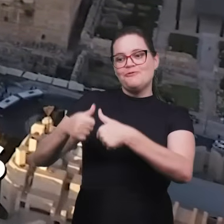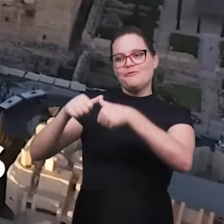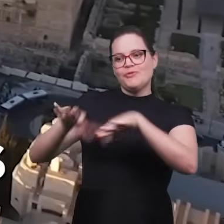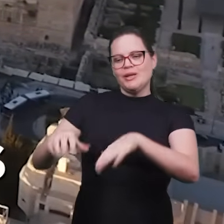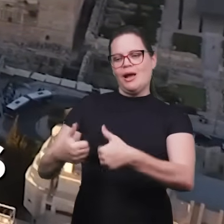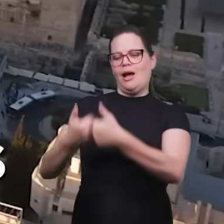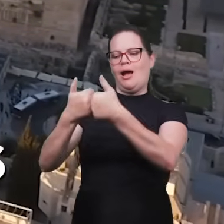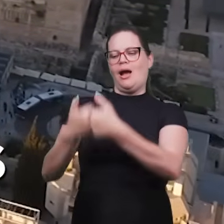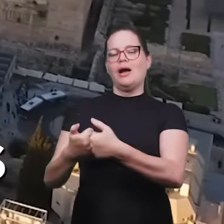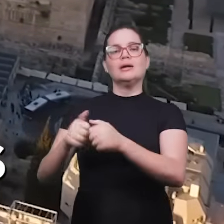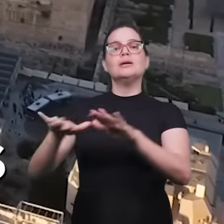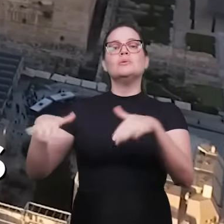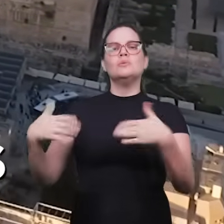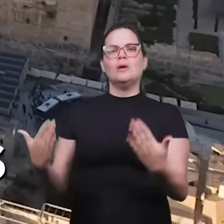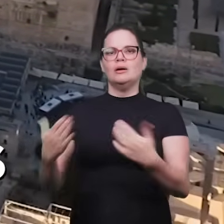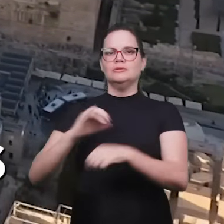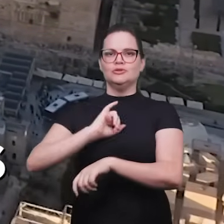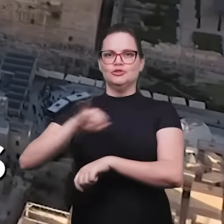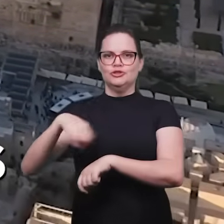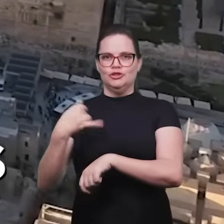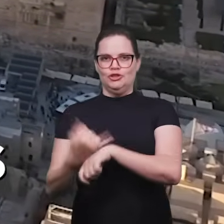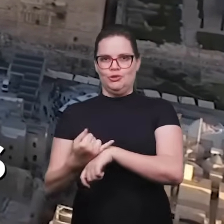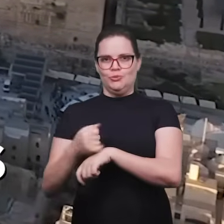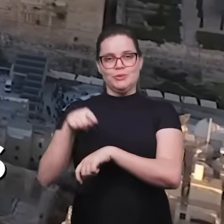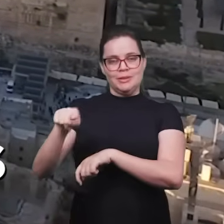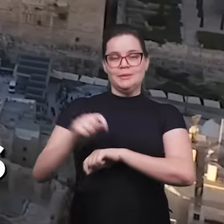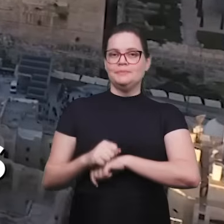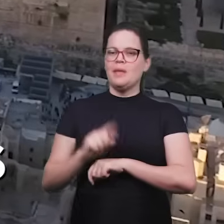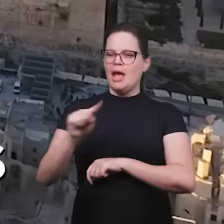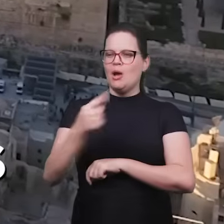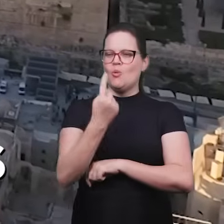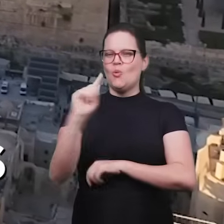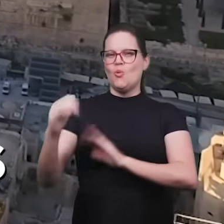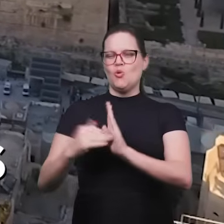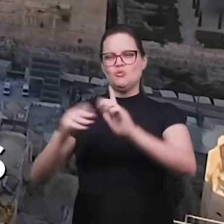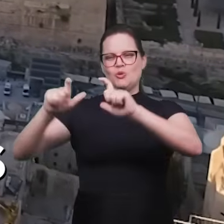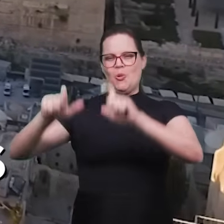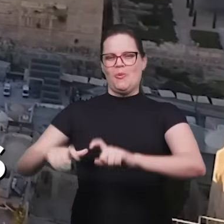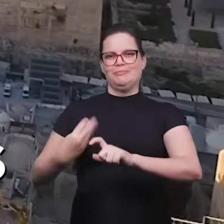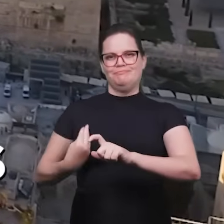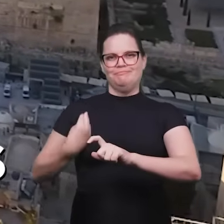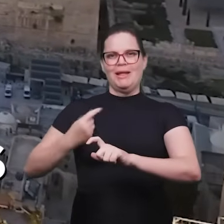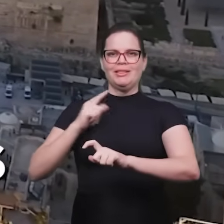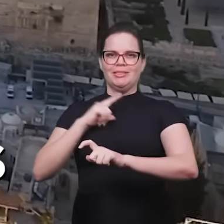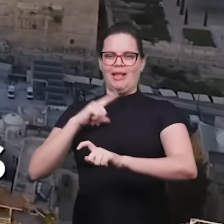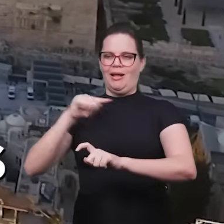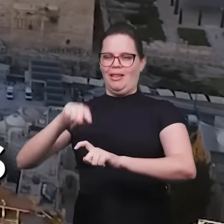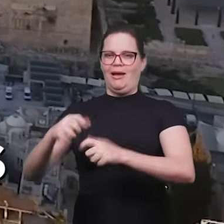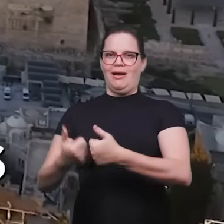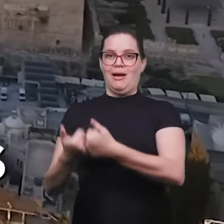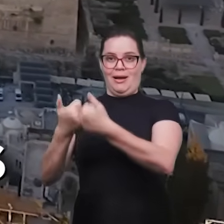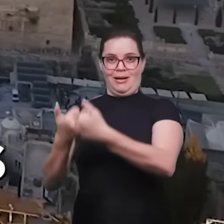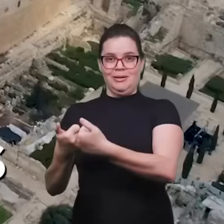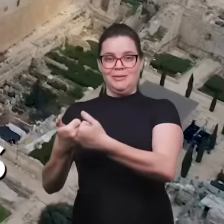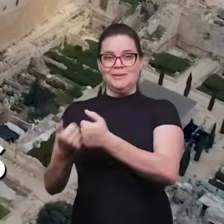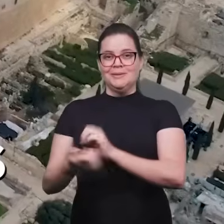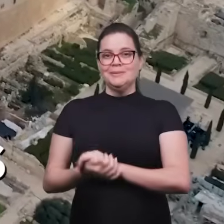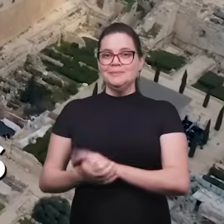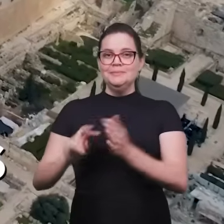Jerusalém era o destino final da Arca da Aliança, que representava a presença de Deus.